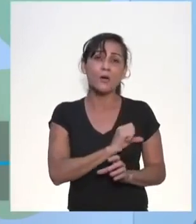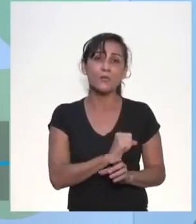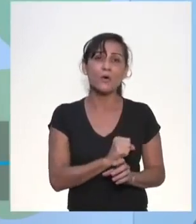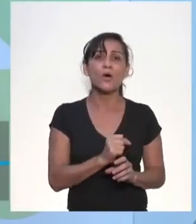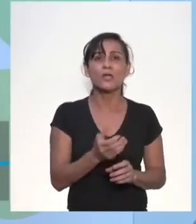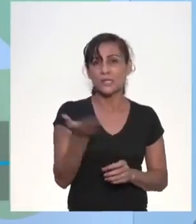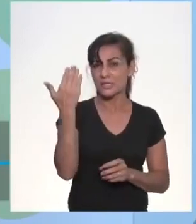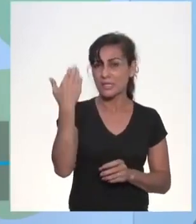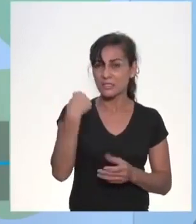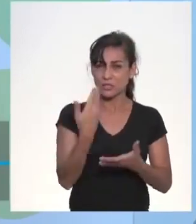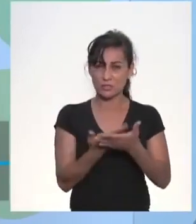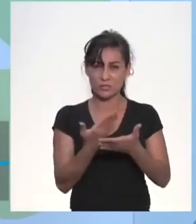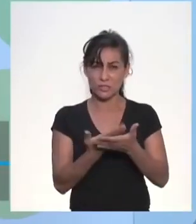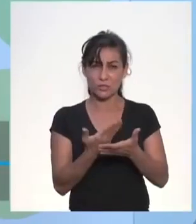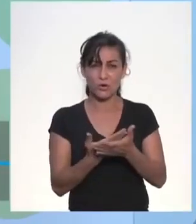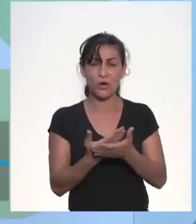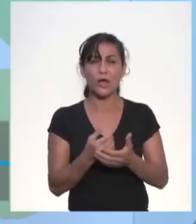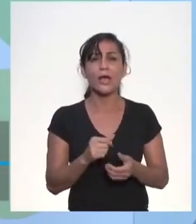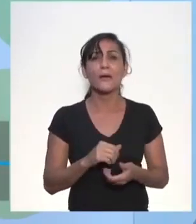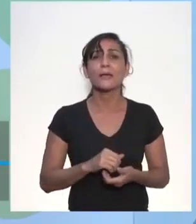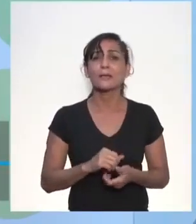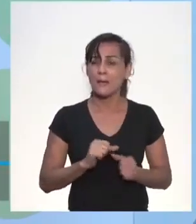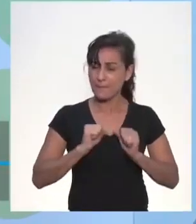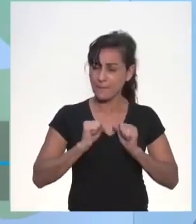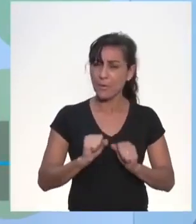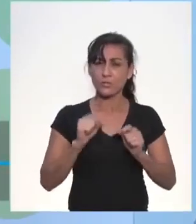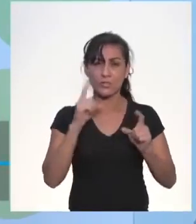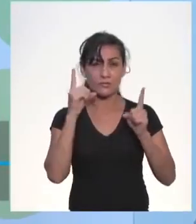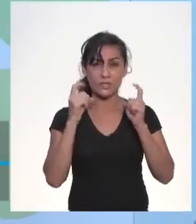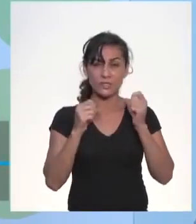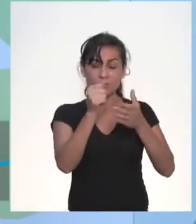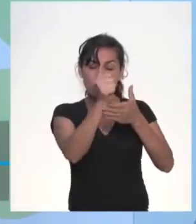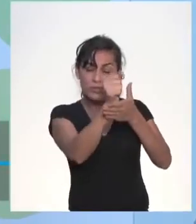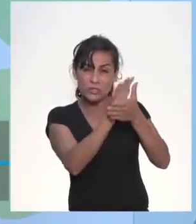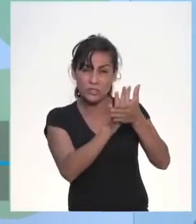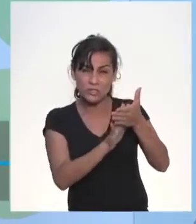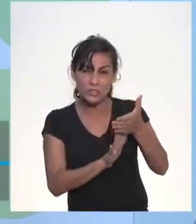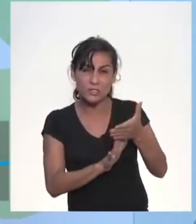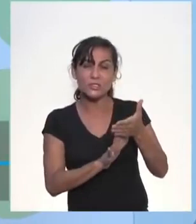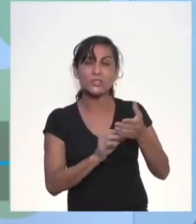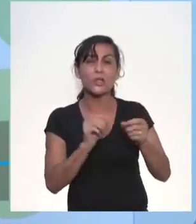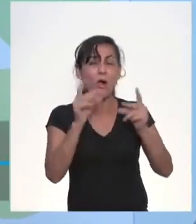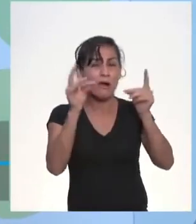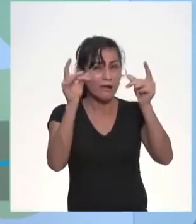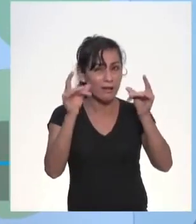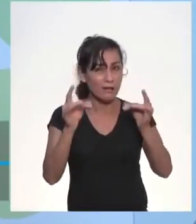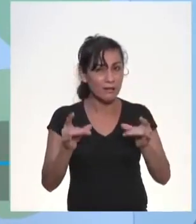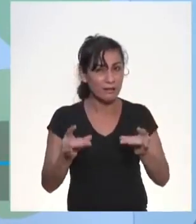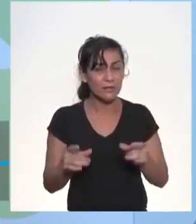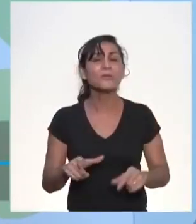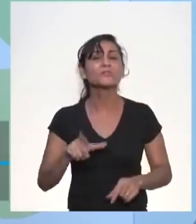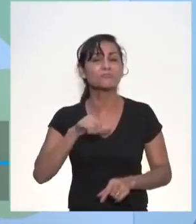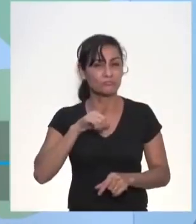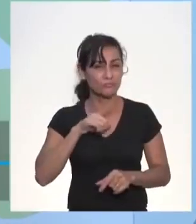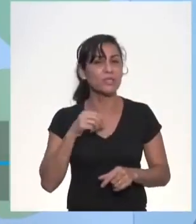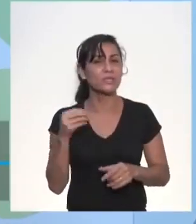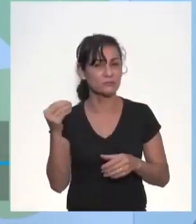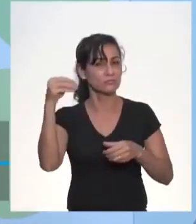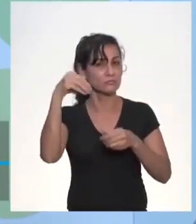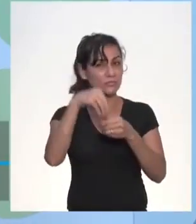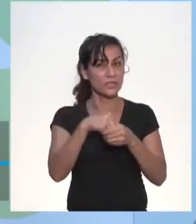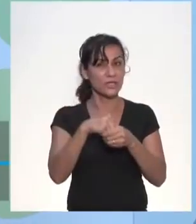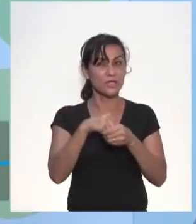aulas anteriores, é possível haver descrição também. Então não é um texto com predominância descritiva, mas existe descrição nele. Pegamos um